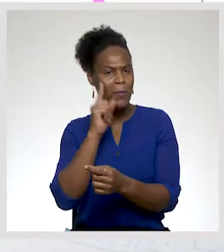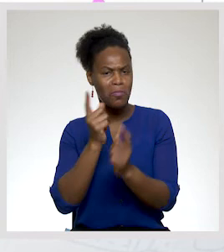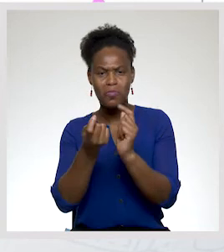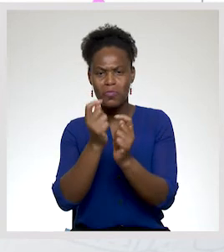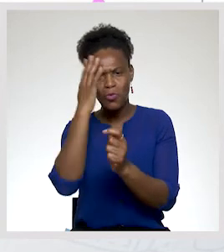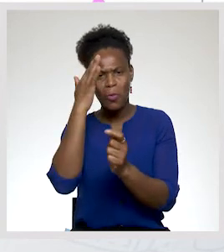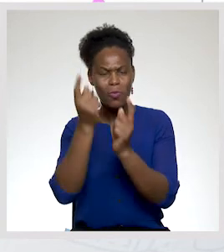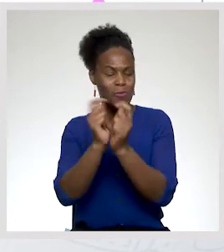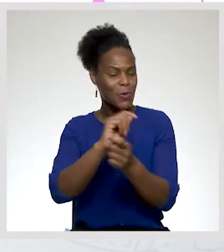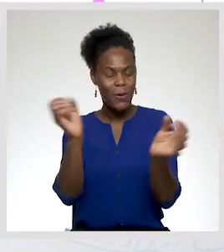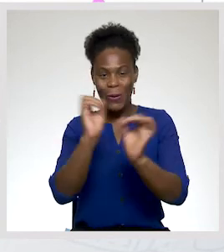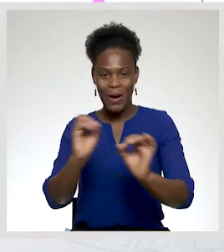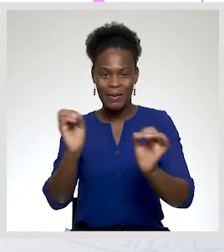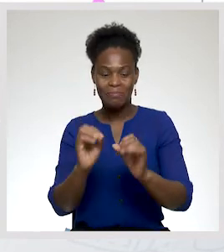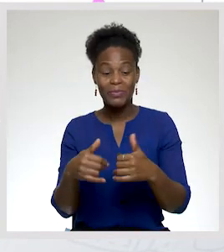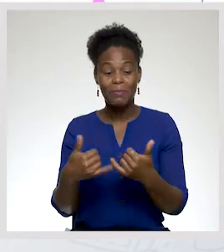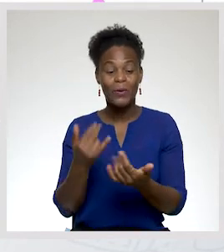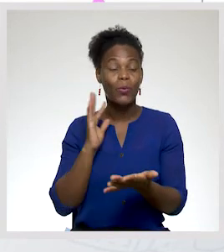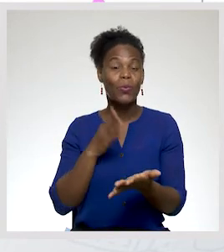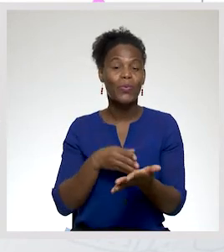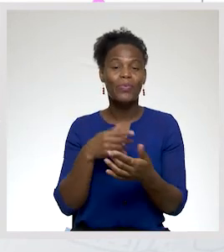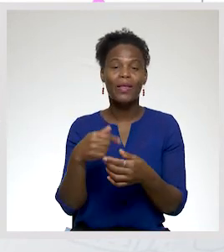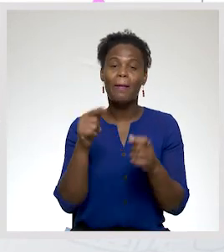número. E por último, temos a palavra